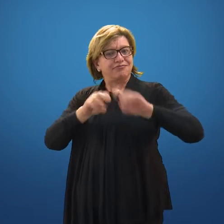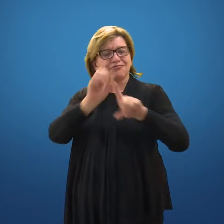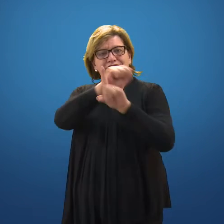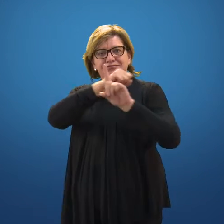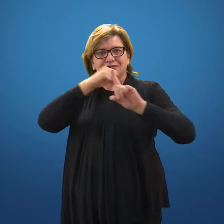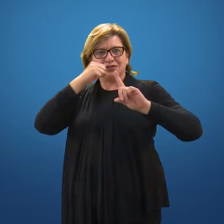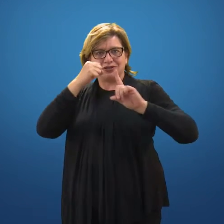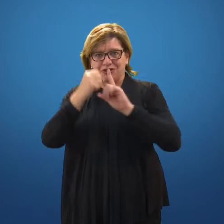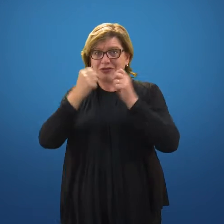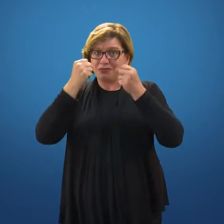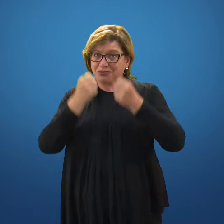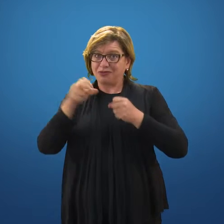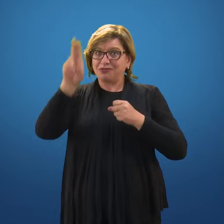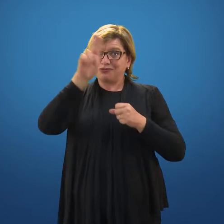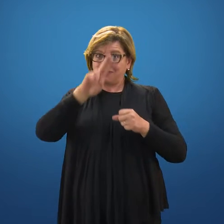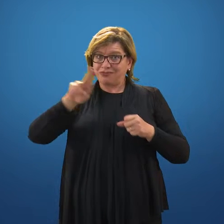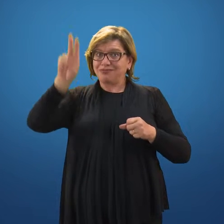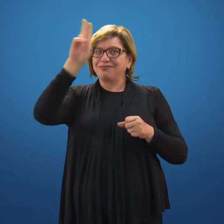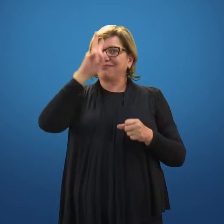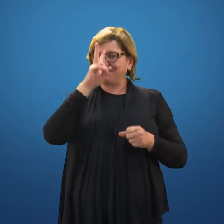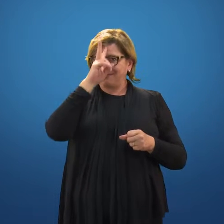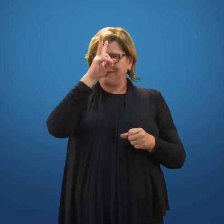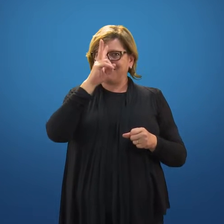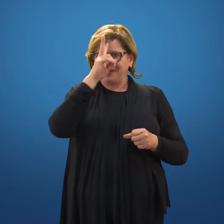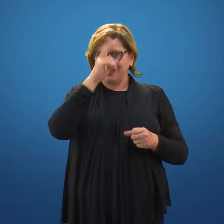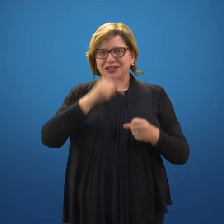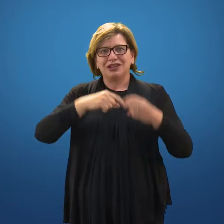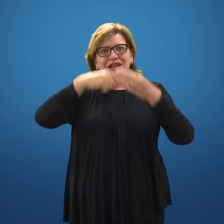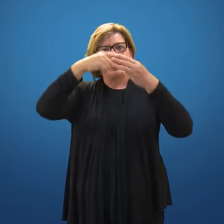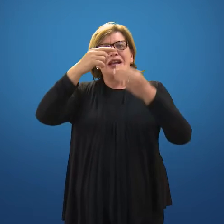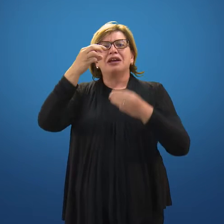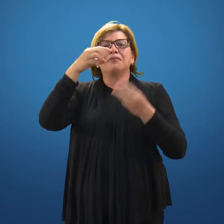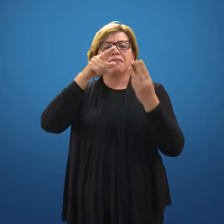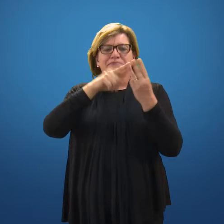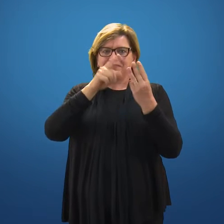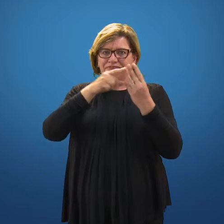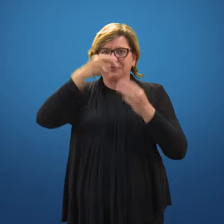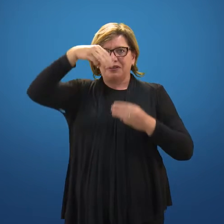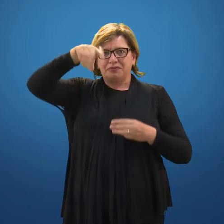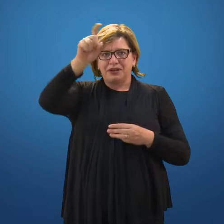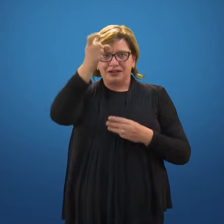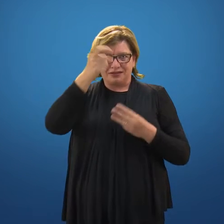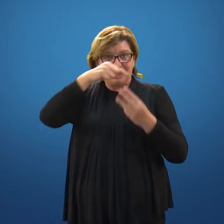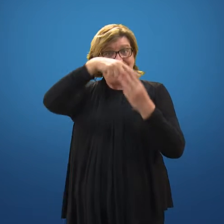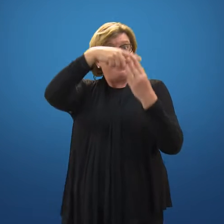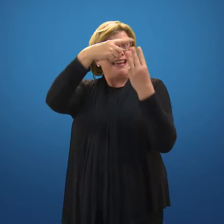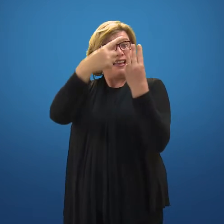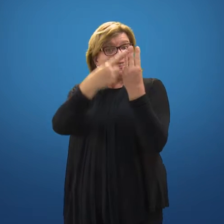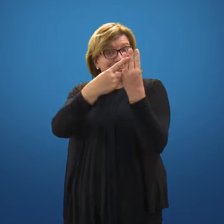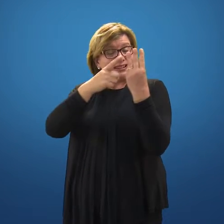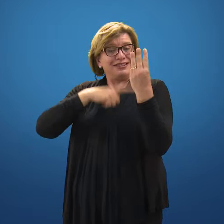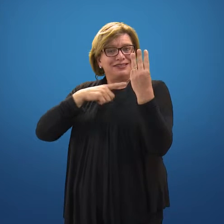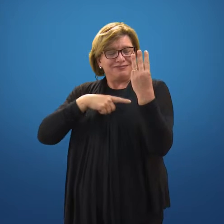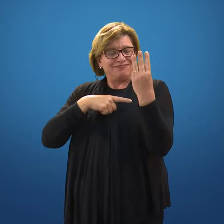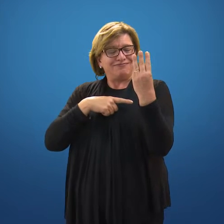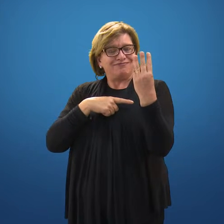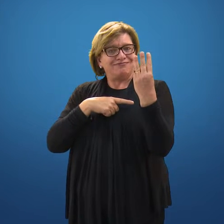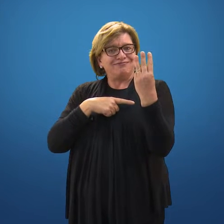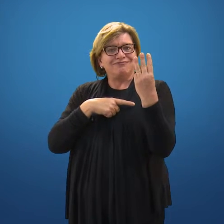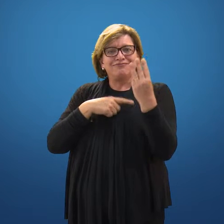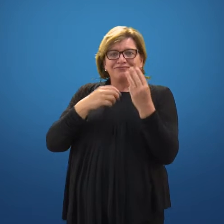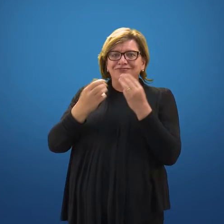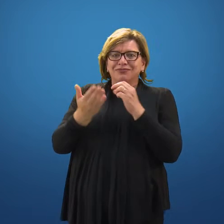sociologia para alunos do ensino médio. Os 3 pontos principais que a gente fala que é um tripé